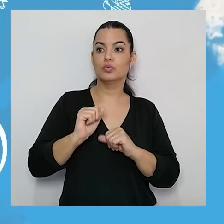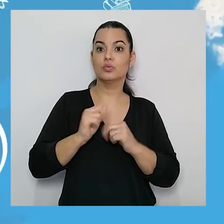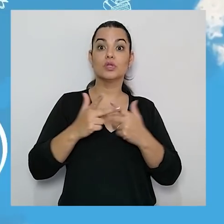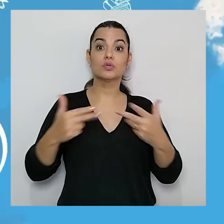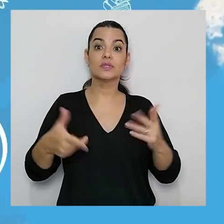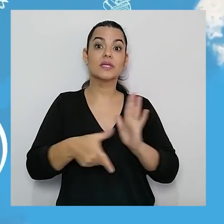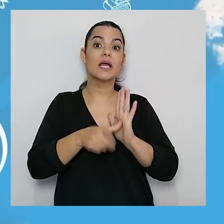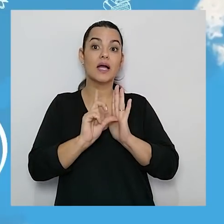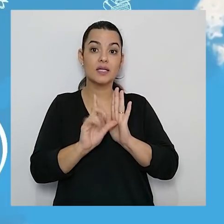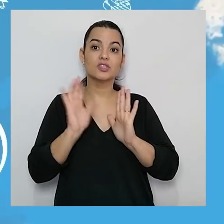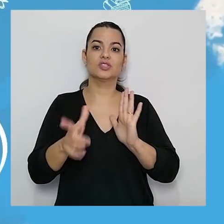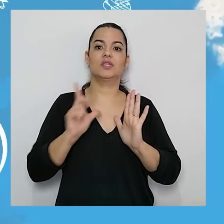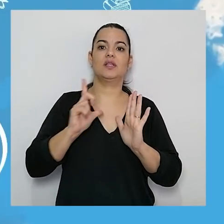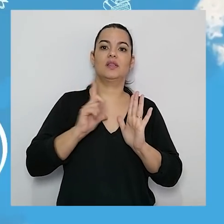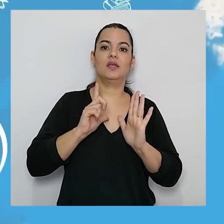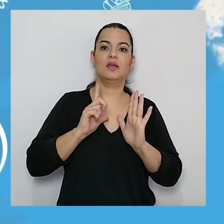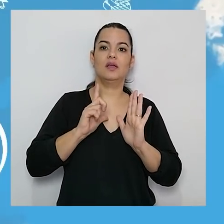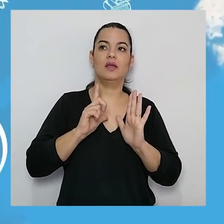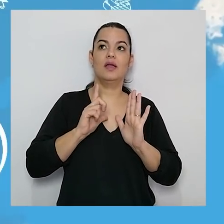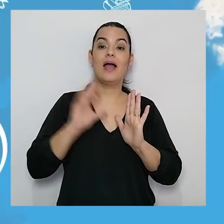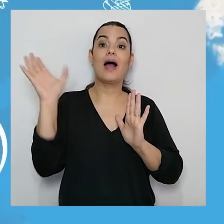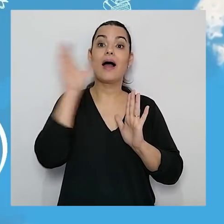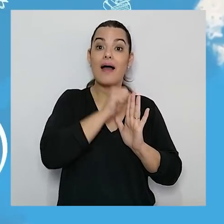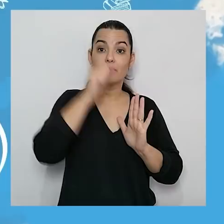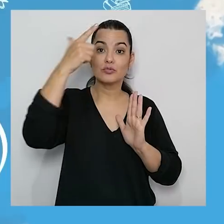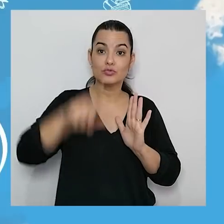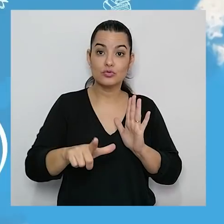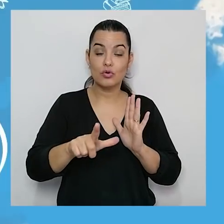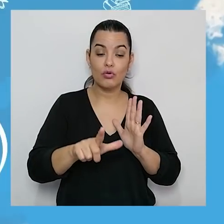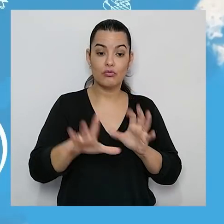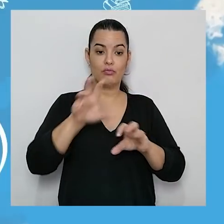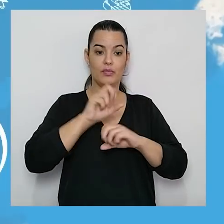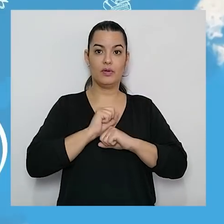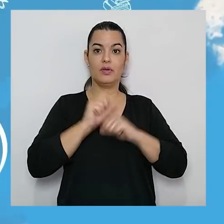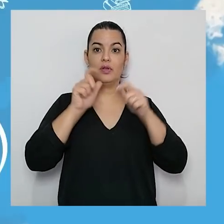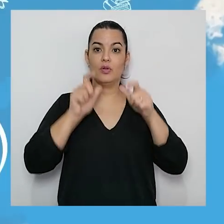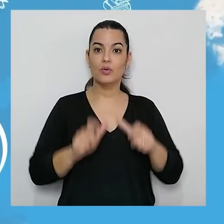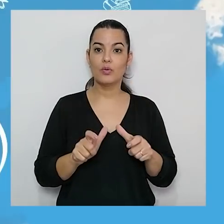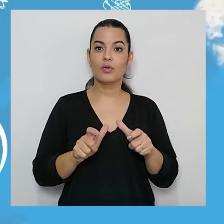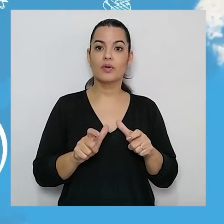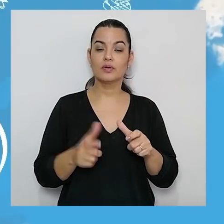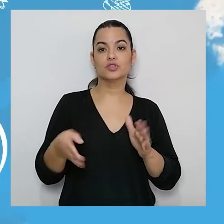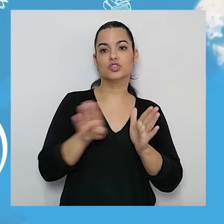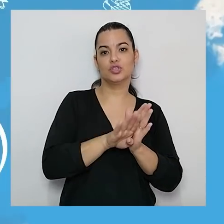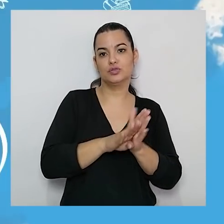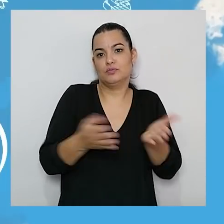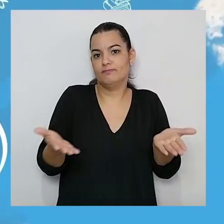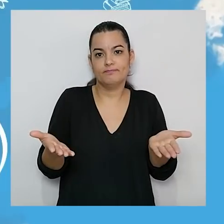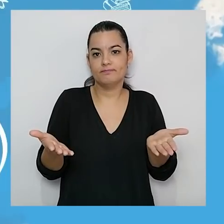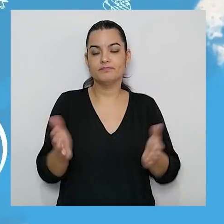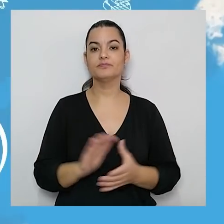aquilo que ela já tinha no lugar dela, ela não consegue ter rapidamente no lugar onde ela